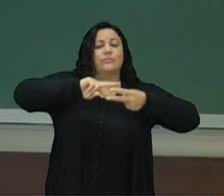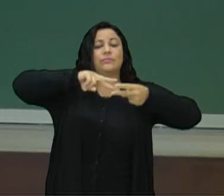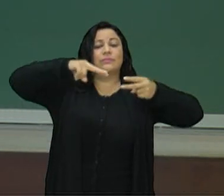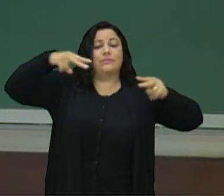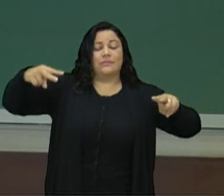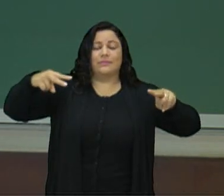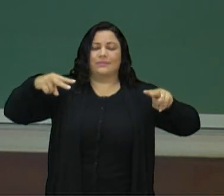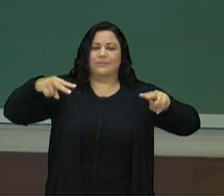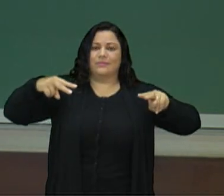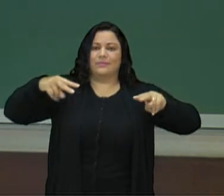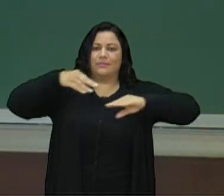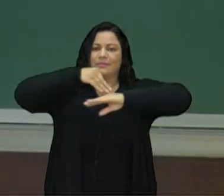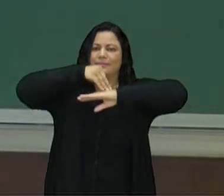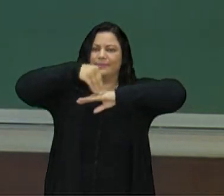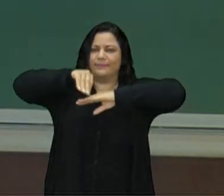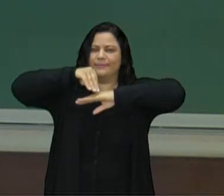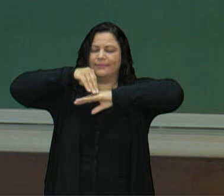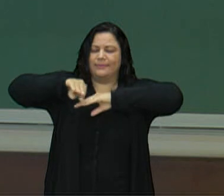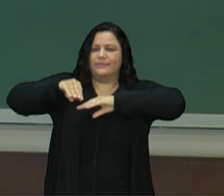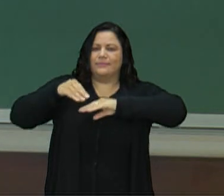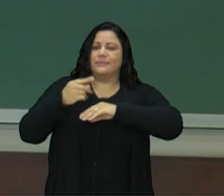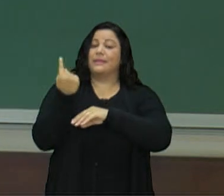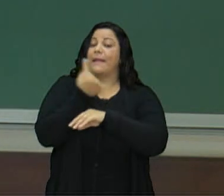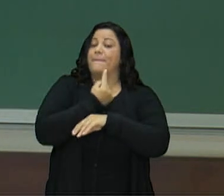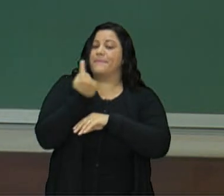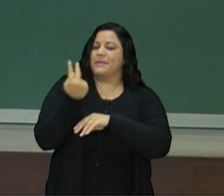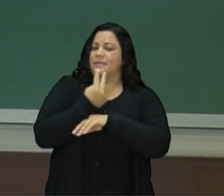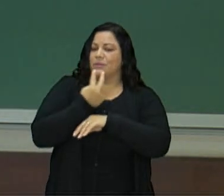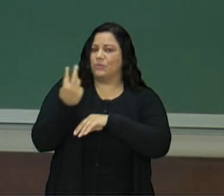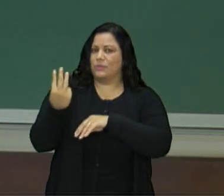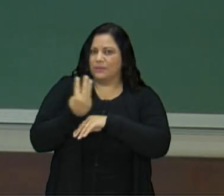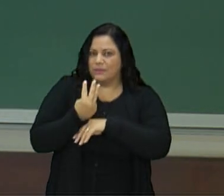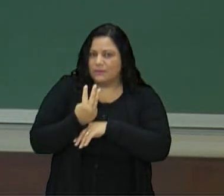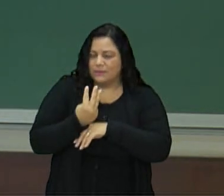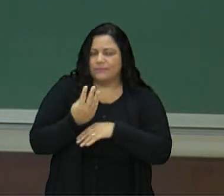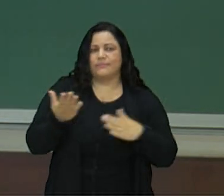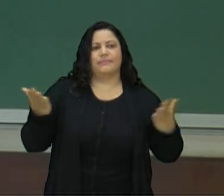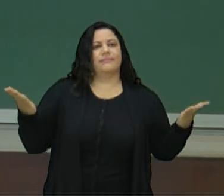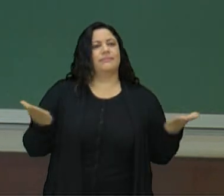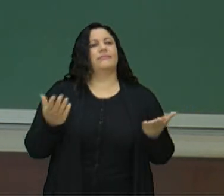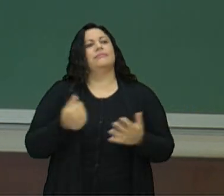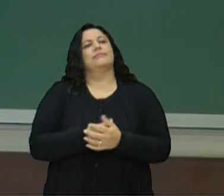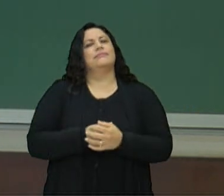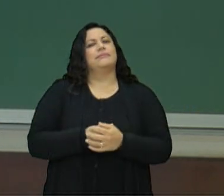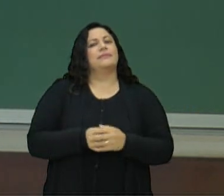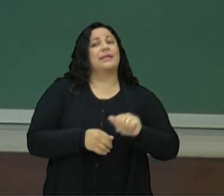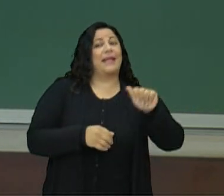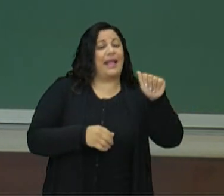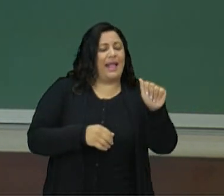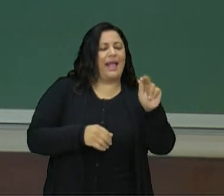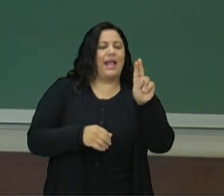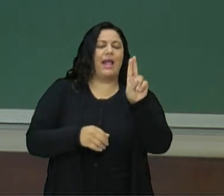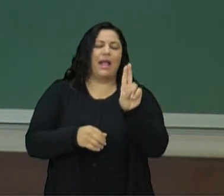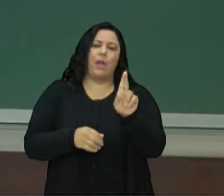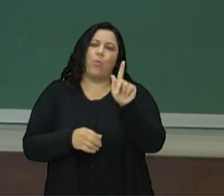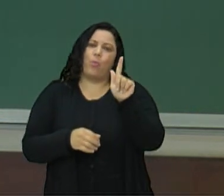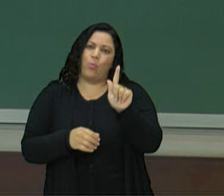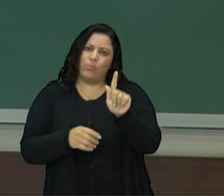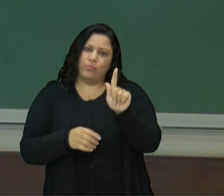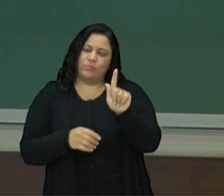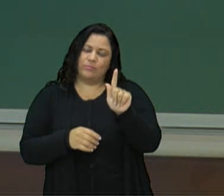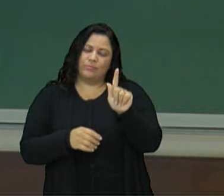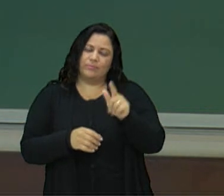Segunda base, terceira base. Então, se for AUG, adenina, uracila,